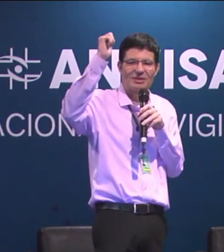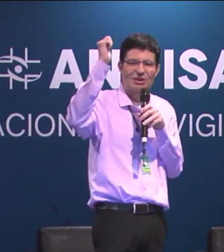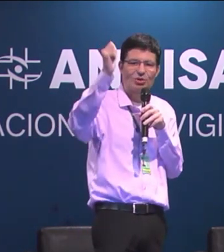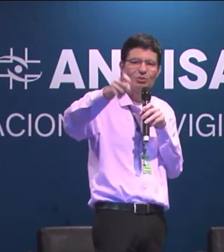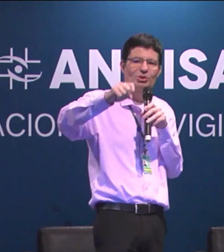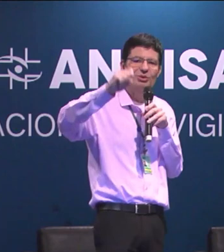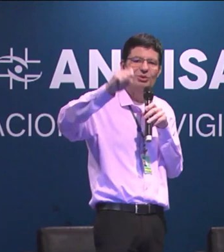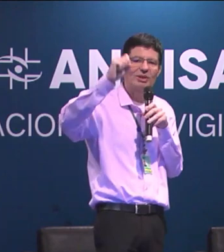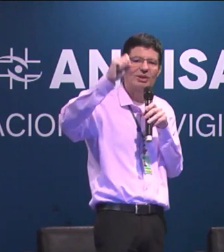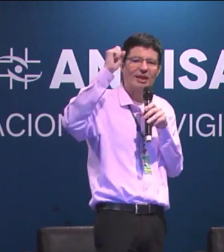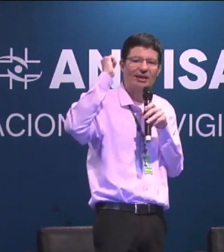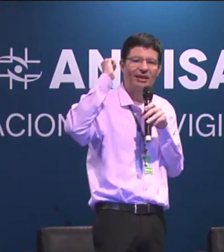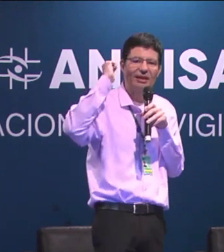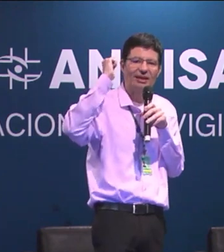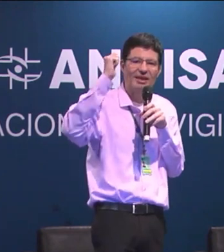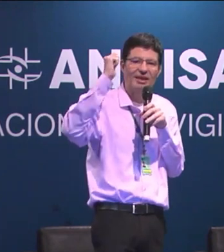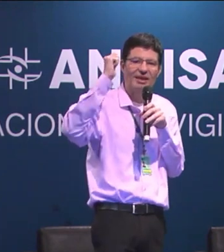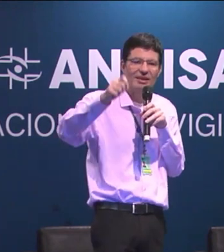Todo mundo está aqui